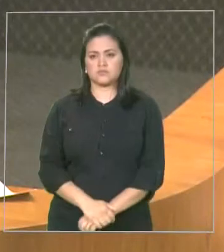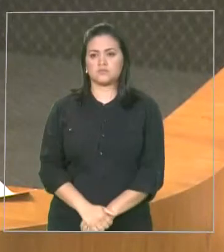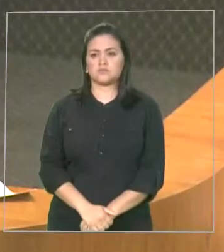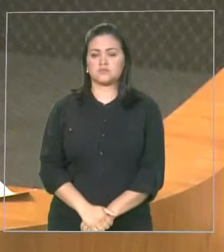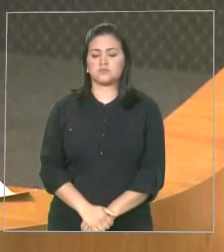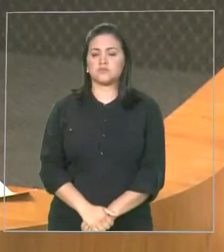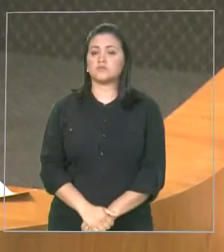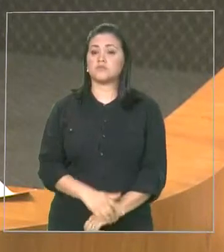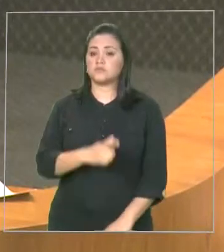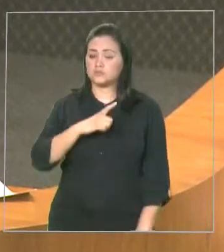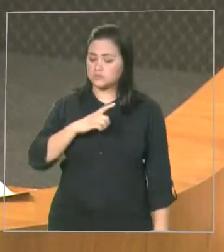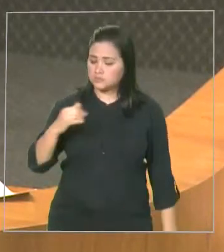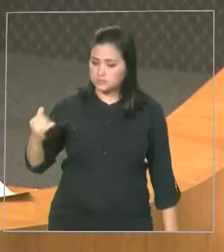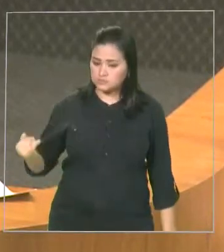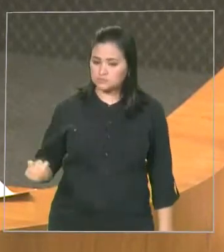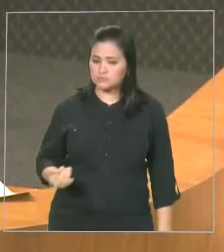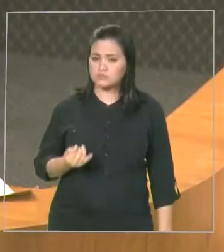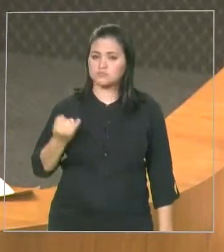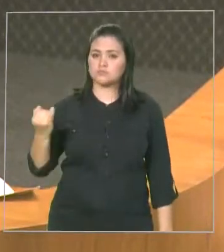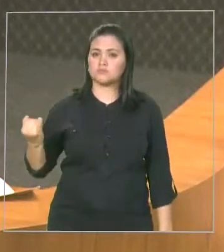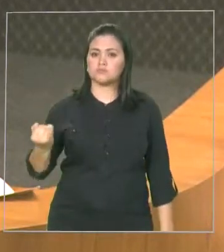e